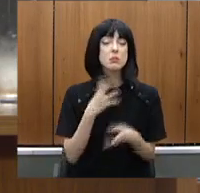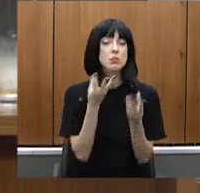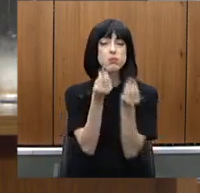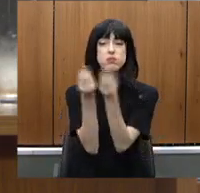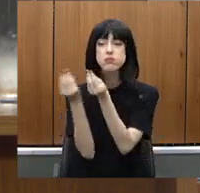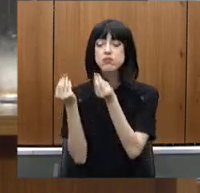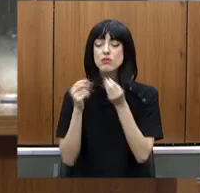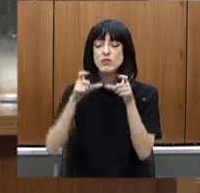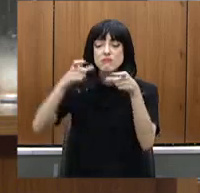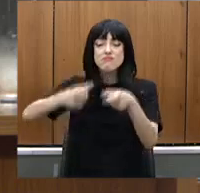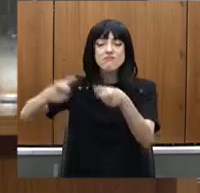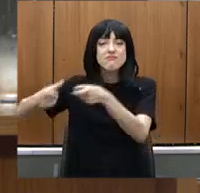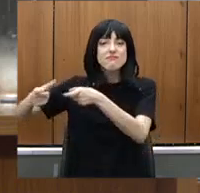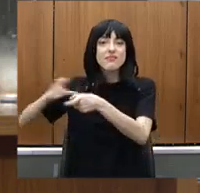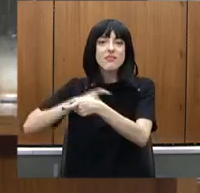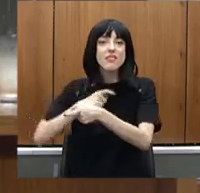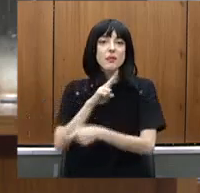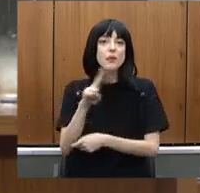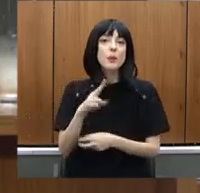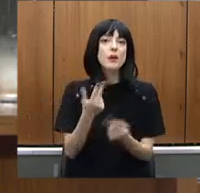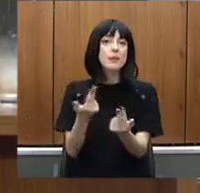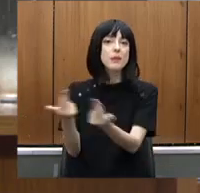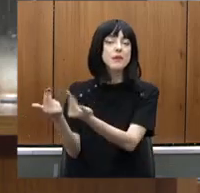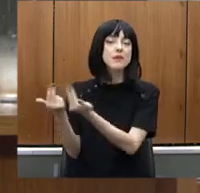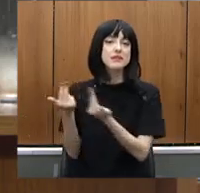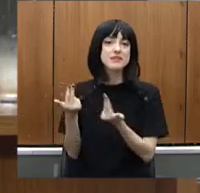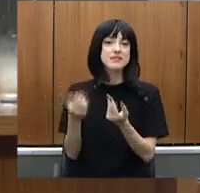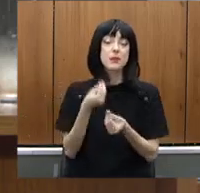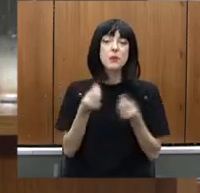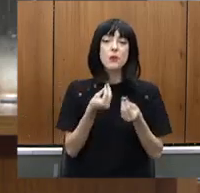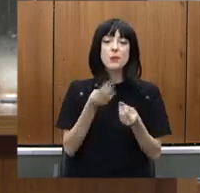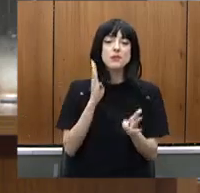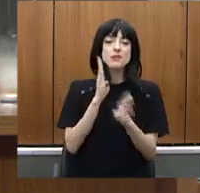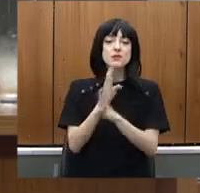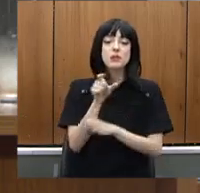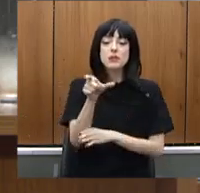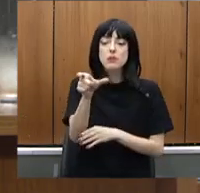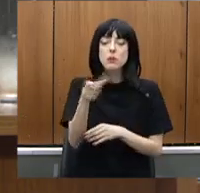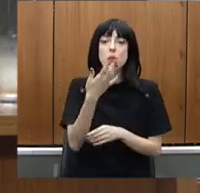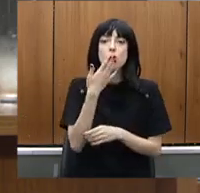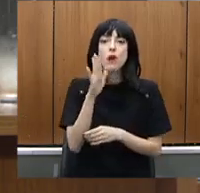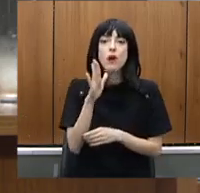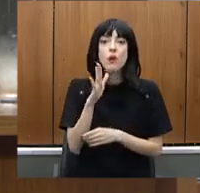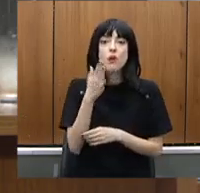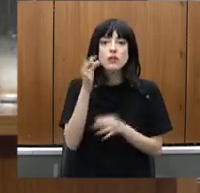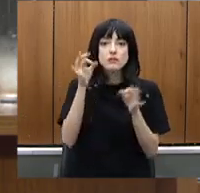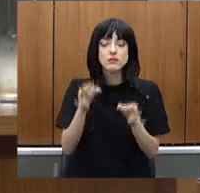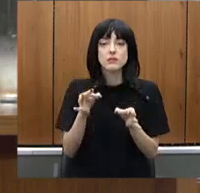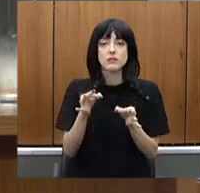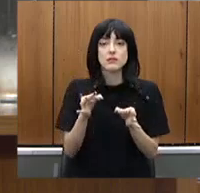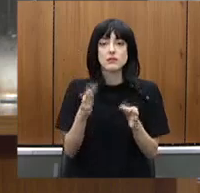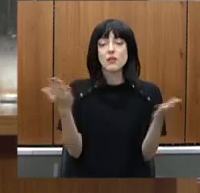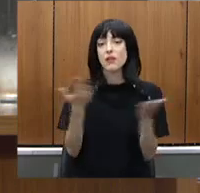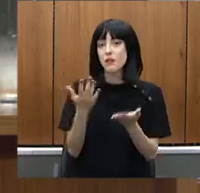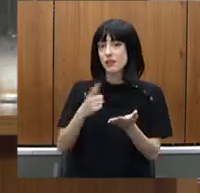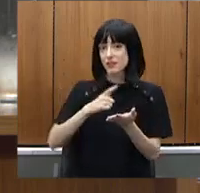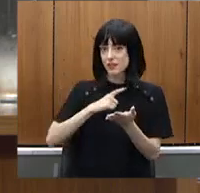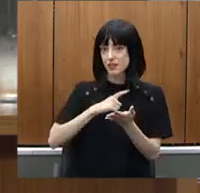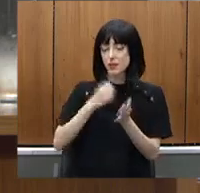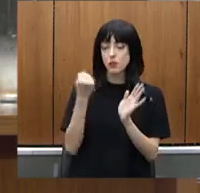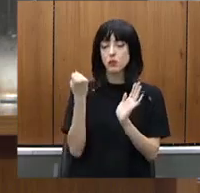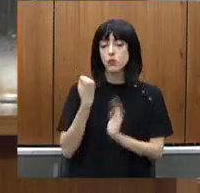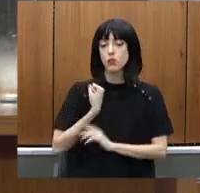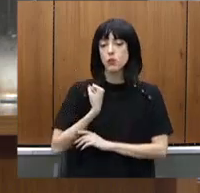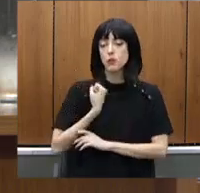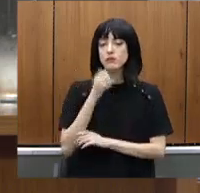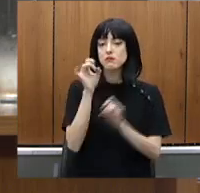e como é que a gente chegava agora com esse aplicativo a gente além de ter o número específico é uma coordenada é um código que dá um endereçamento